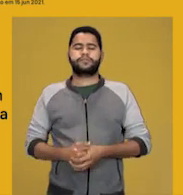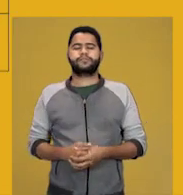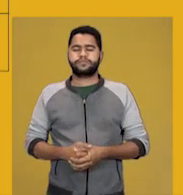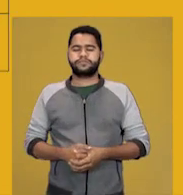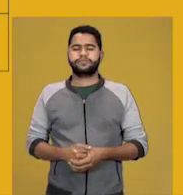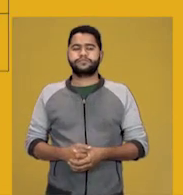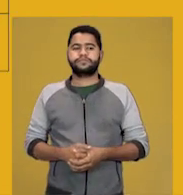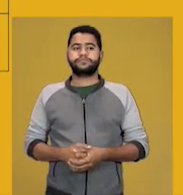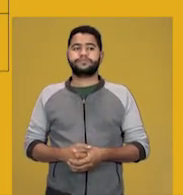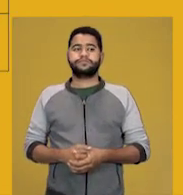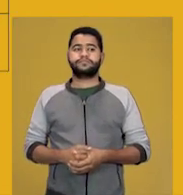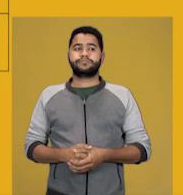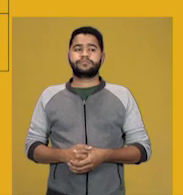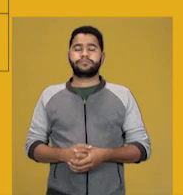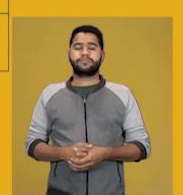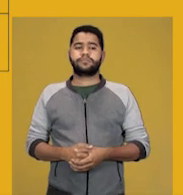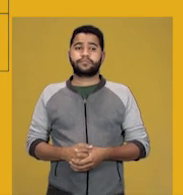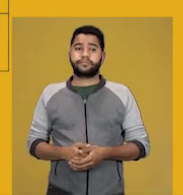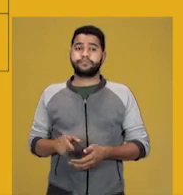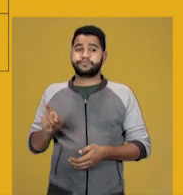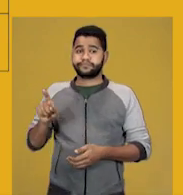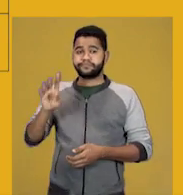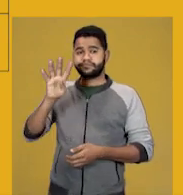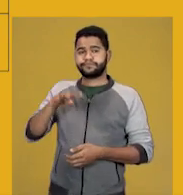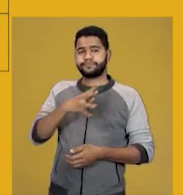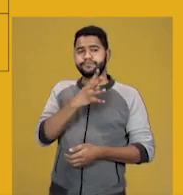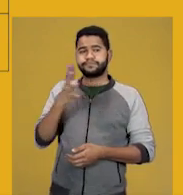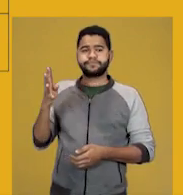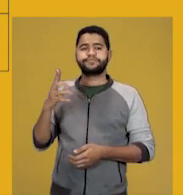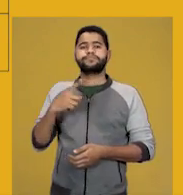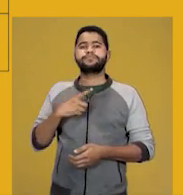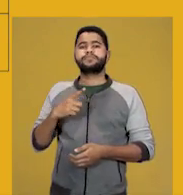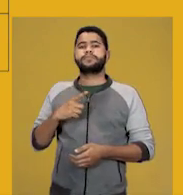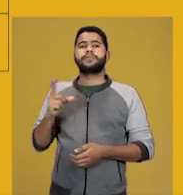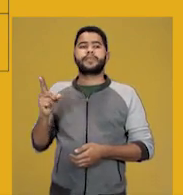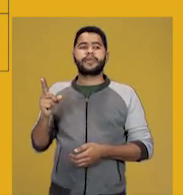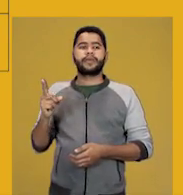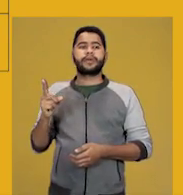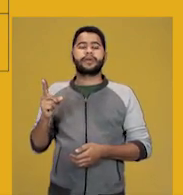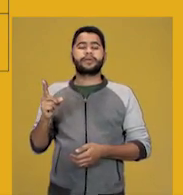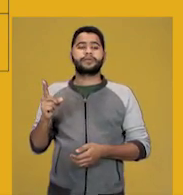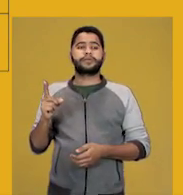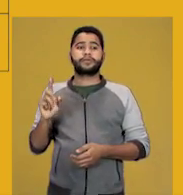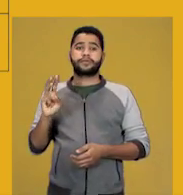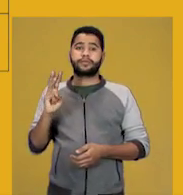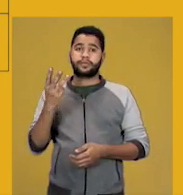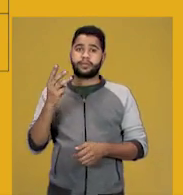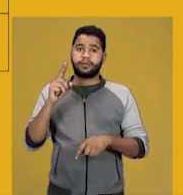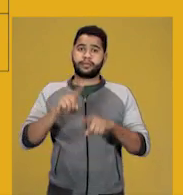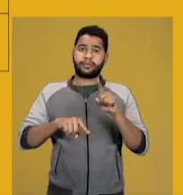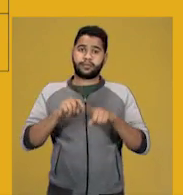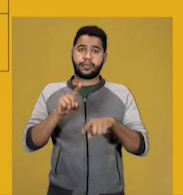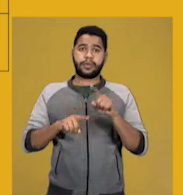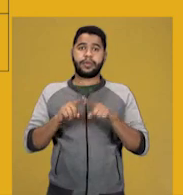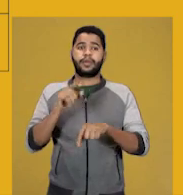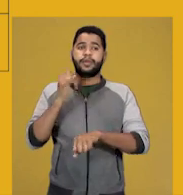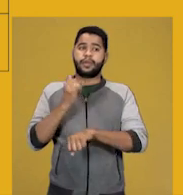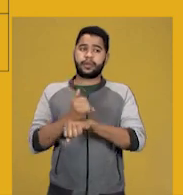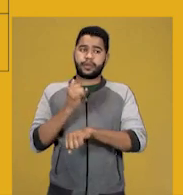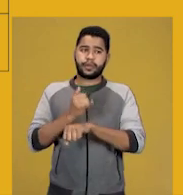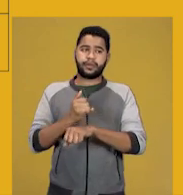então. Na tabela, a gente tem aqui 3 materiais,